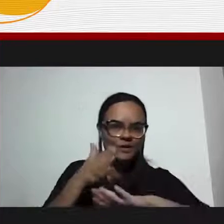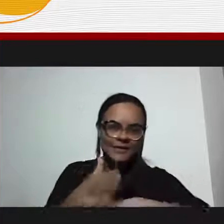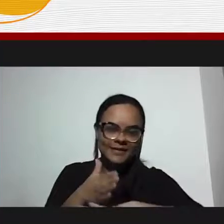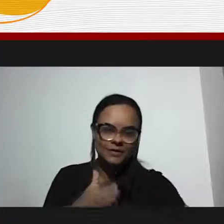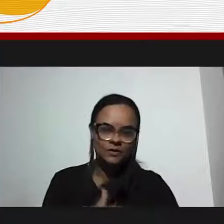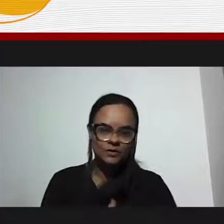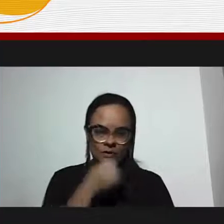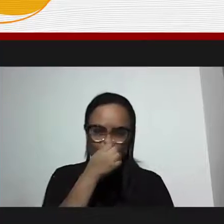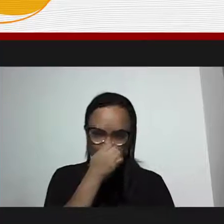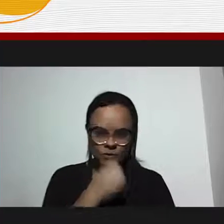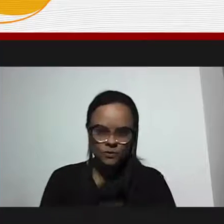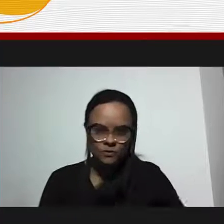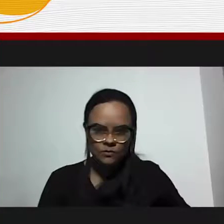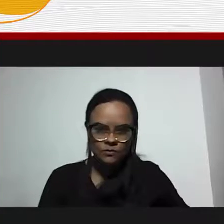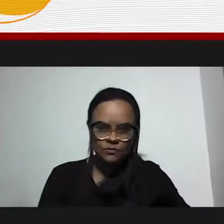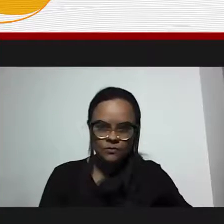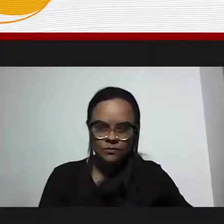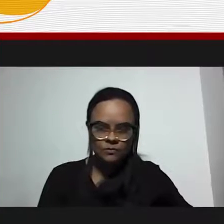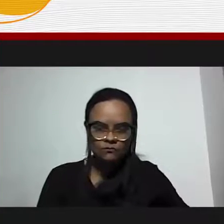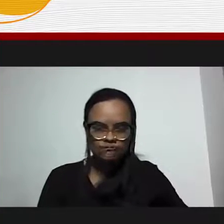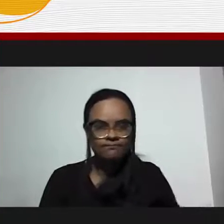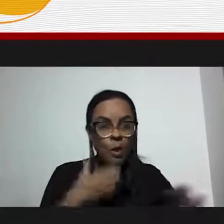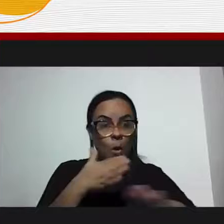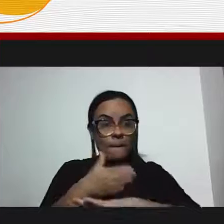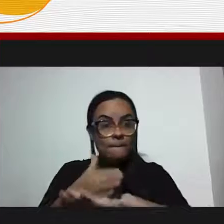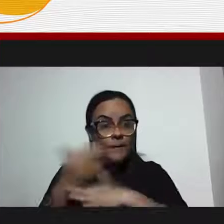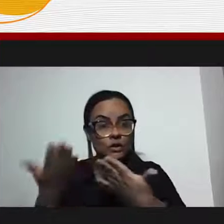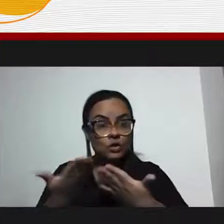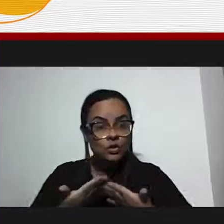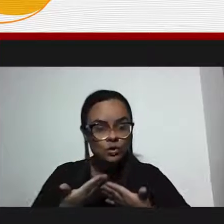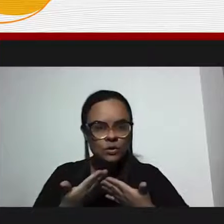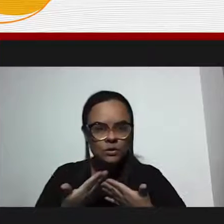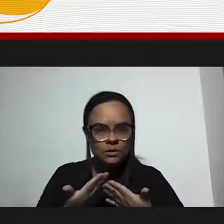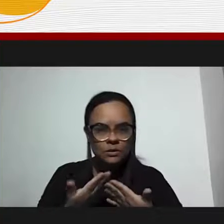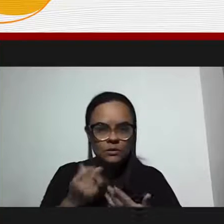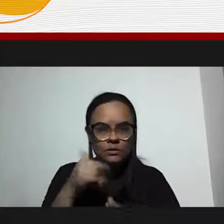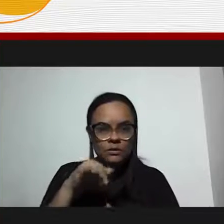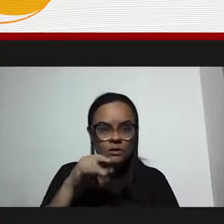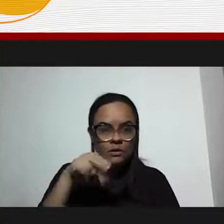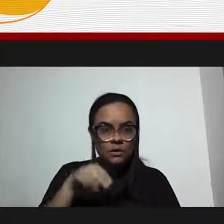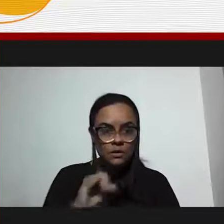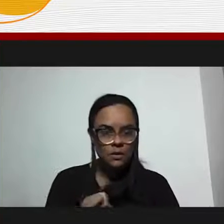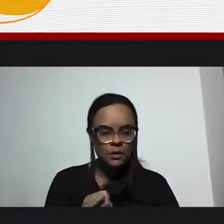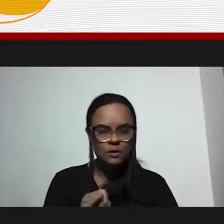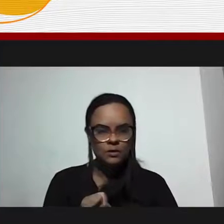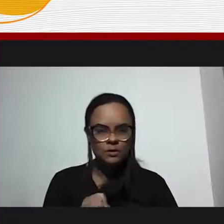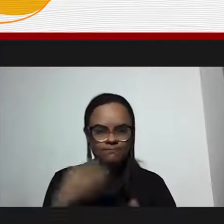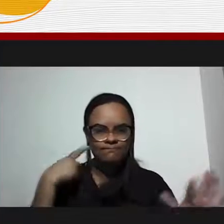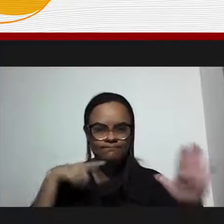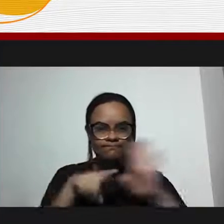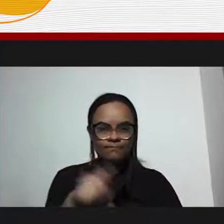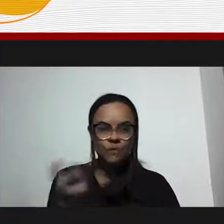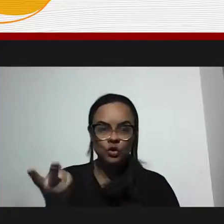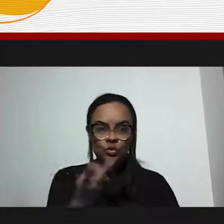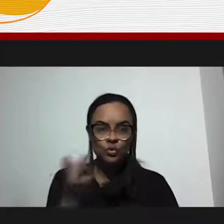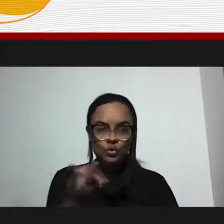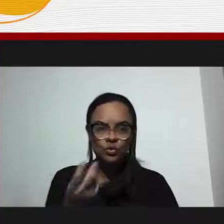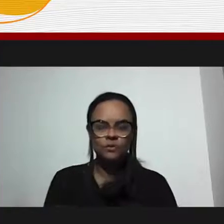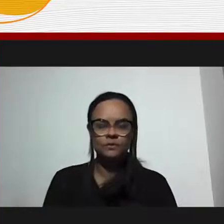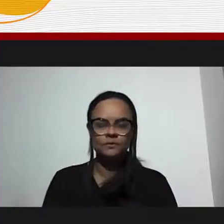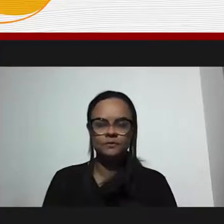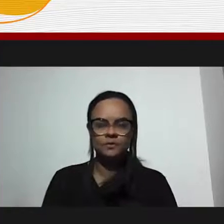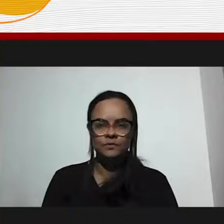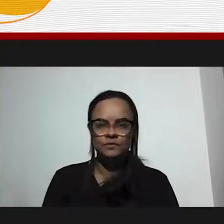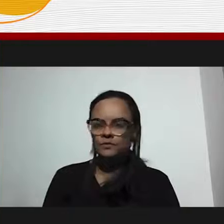Nós vamos ouvir a nossa outra convidada, que é a Ariane, e vai fazer uma pergunta também para o Clodoaldo